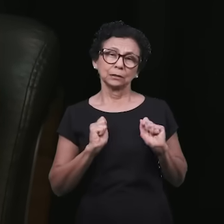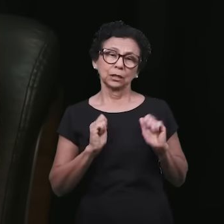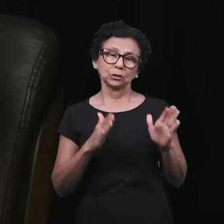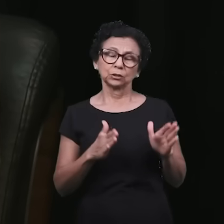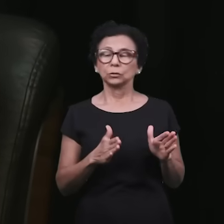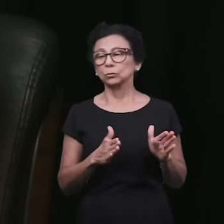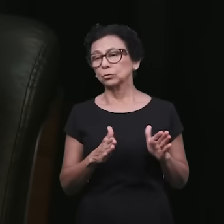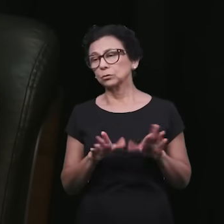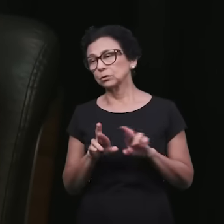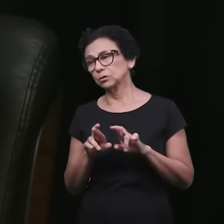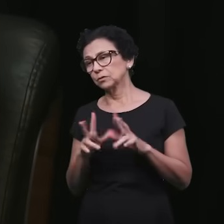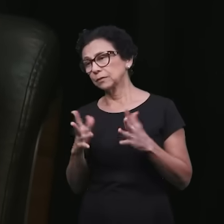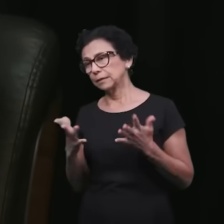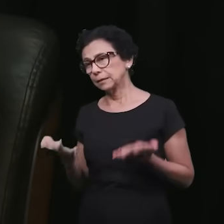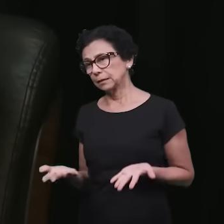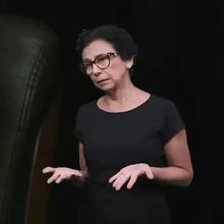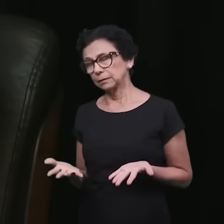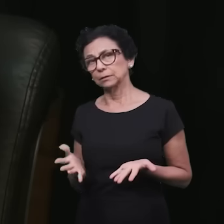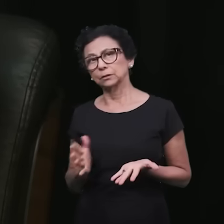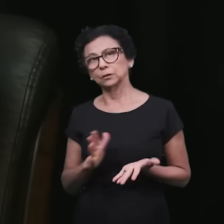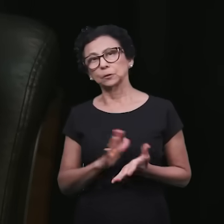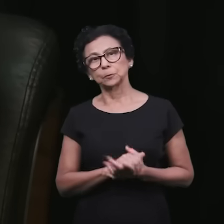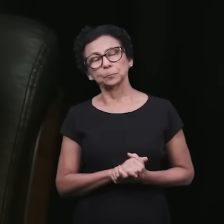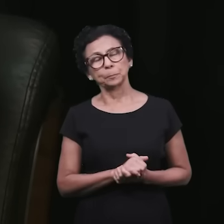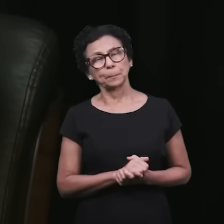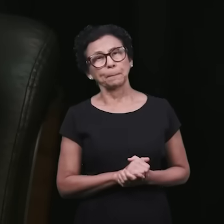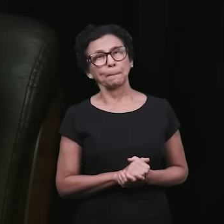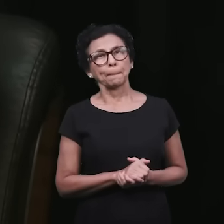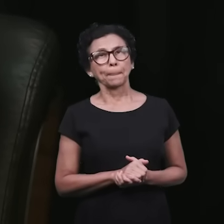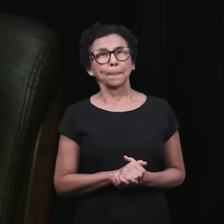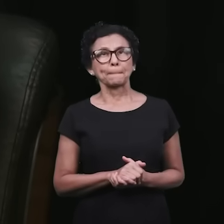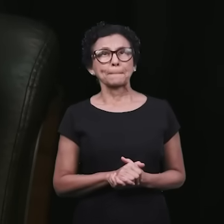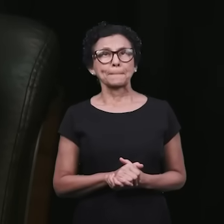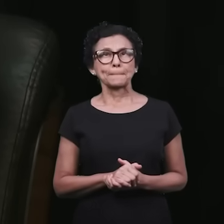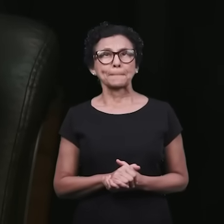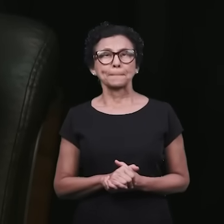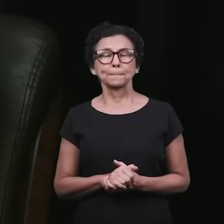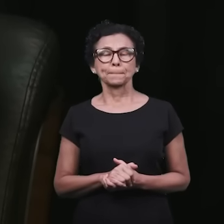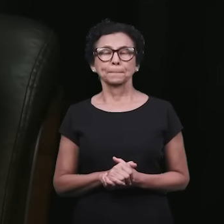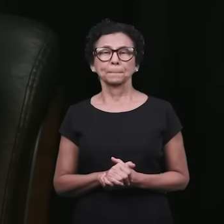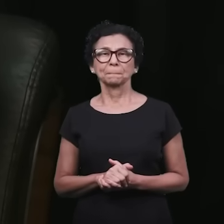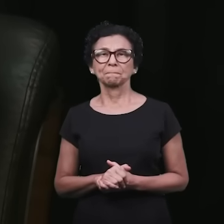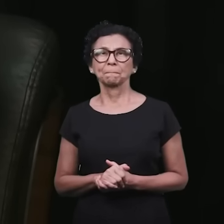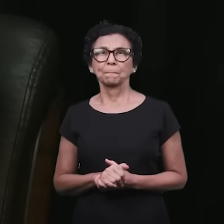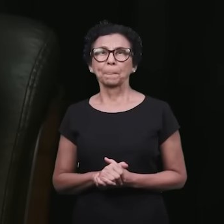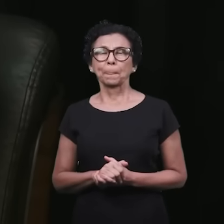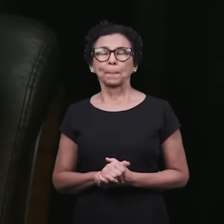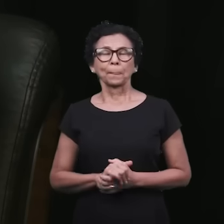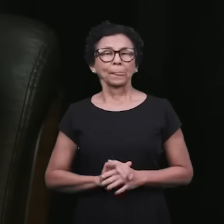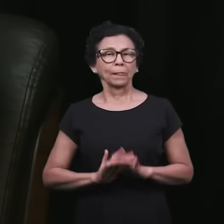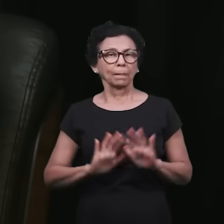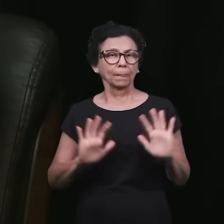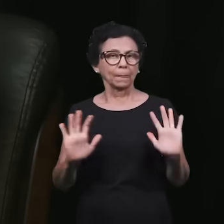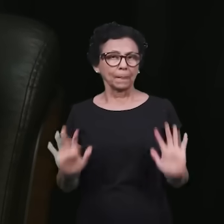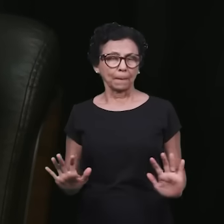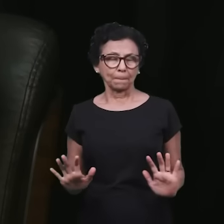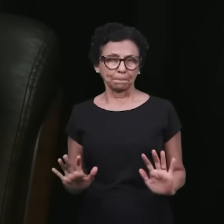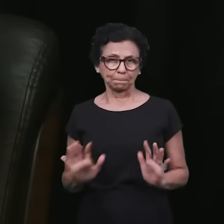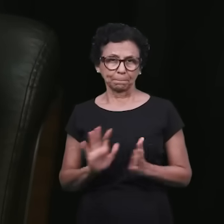Então, primeira coisa que a ovelha tem que entender, que o ministério é do Senhor Jesus. O que diz a